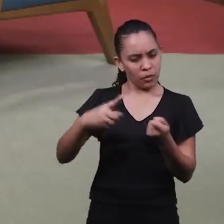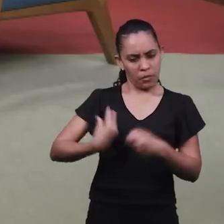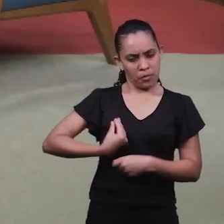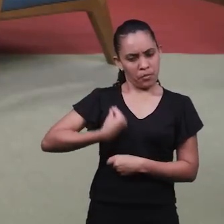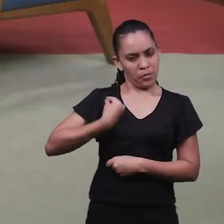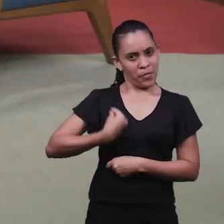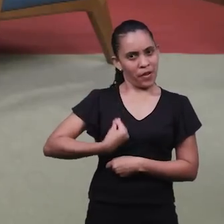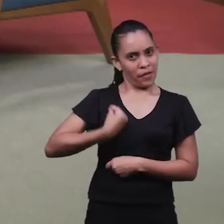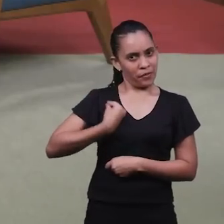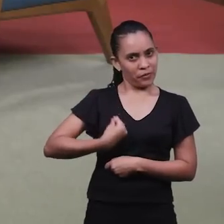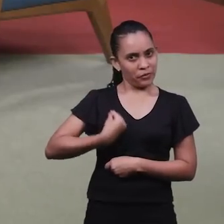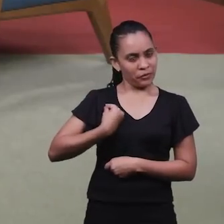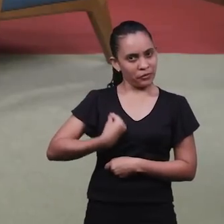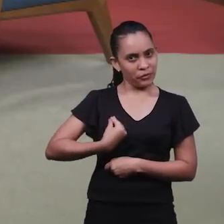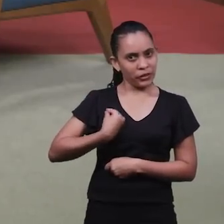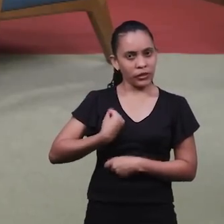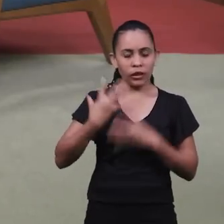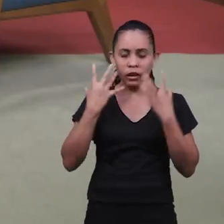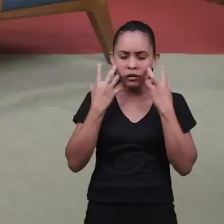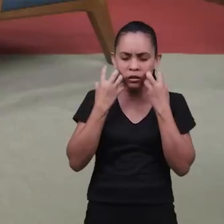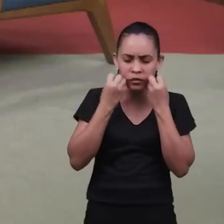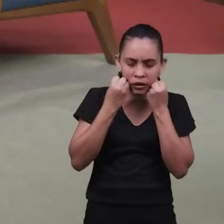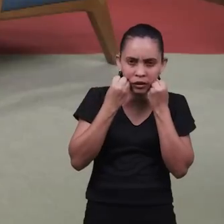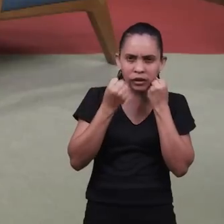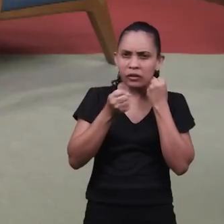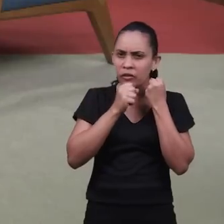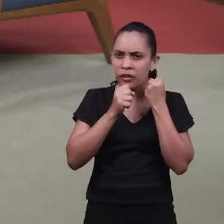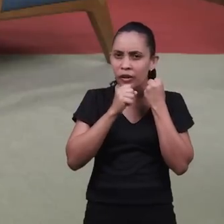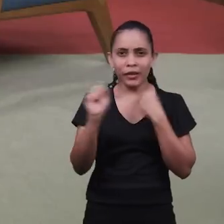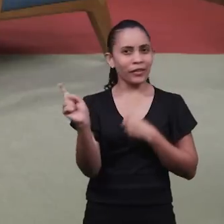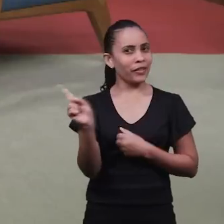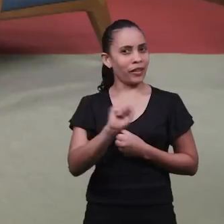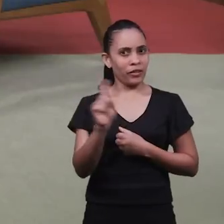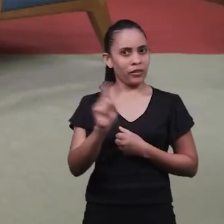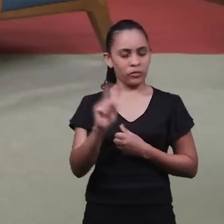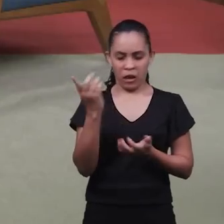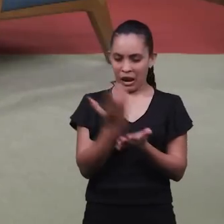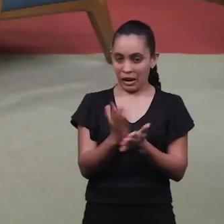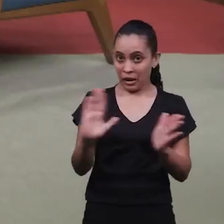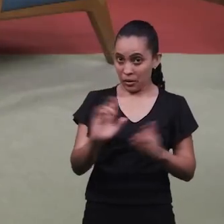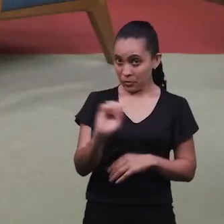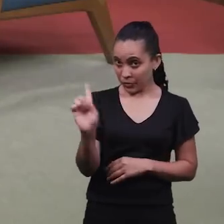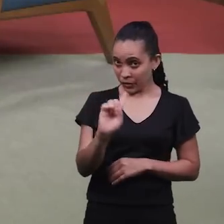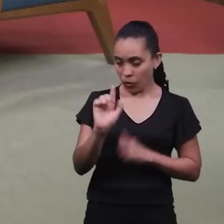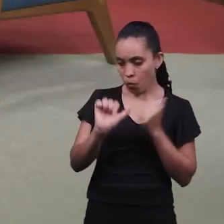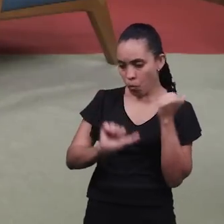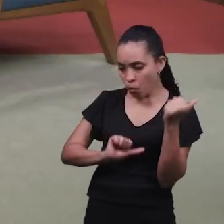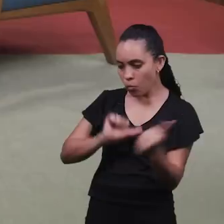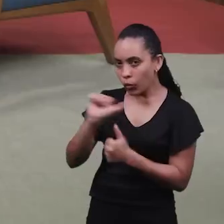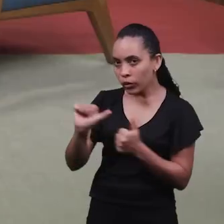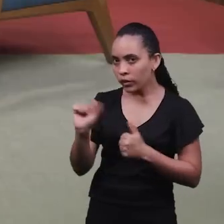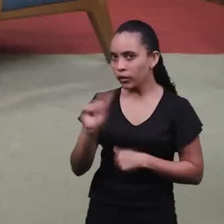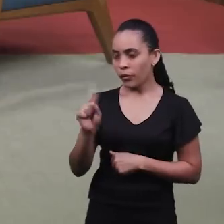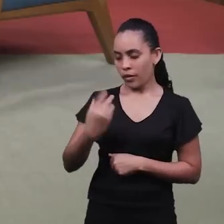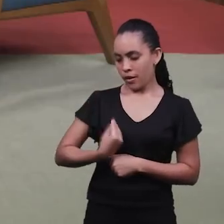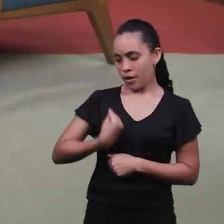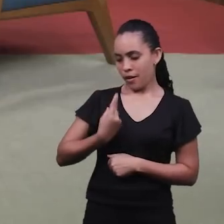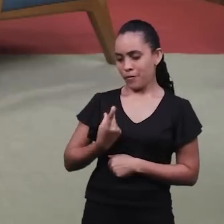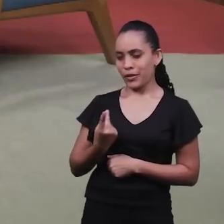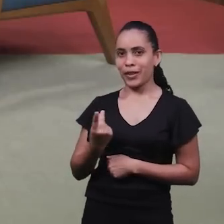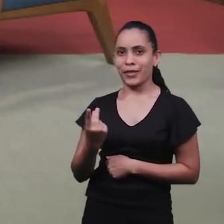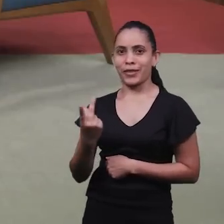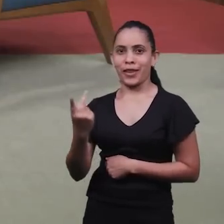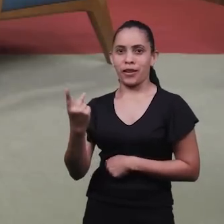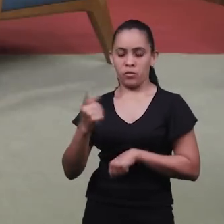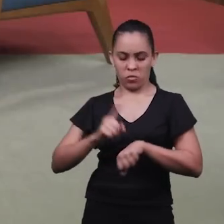uma vida que não envelhece, que não passa, que não acaba, que não muda, que é a vida eterna. O